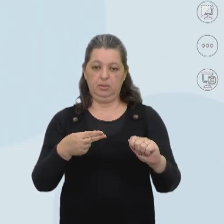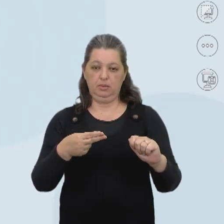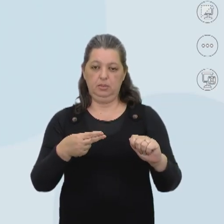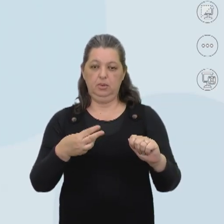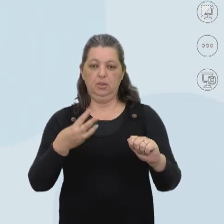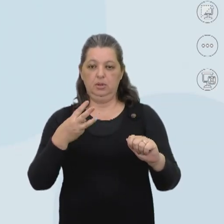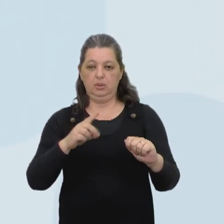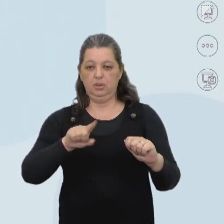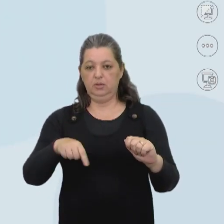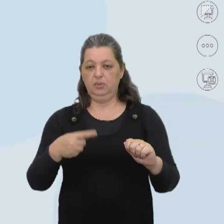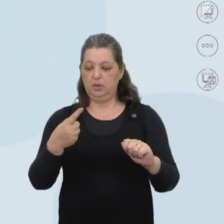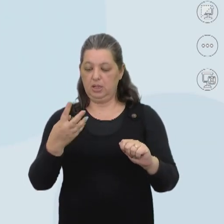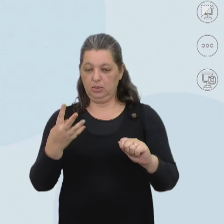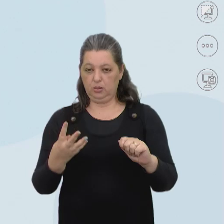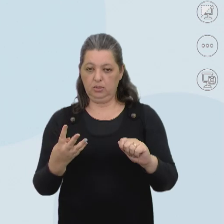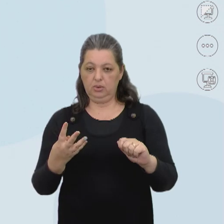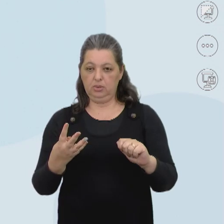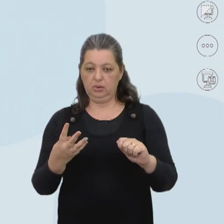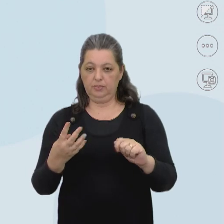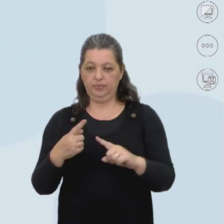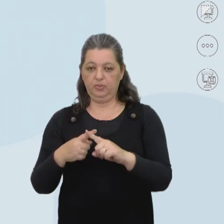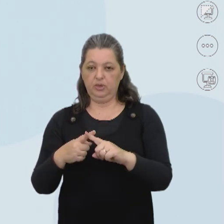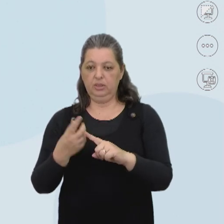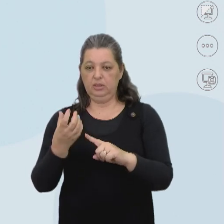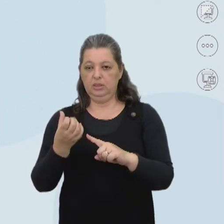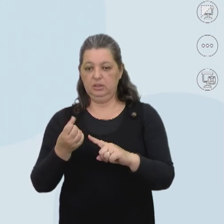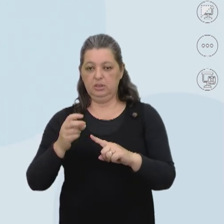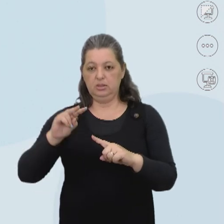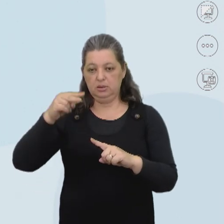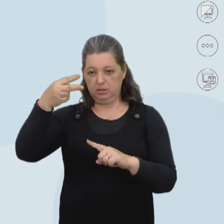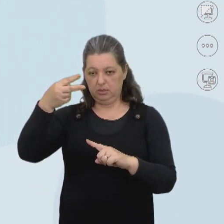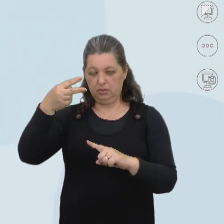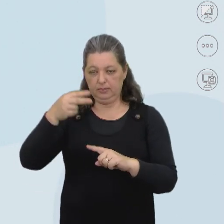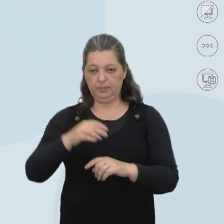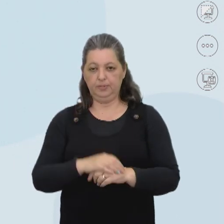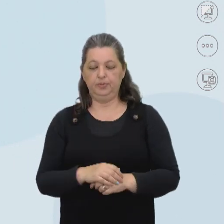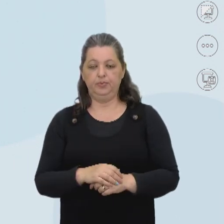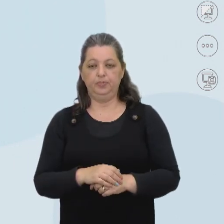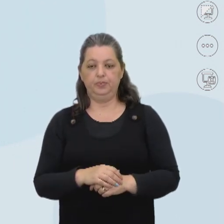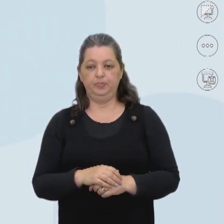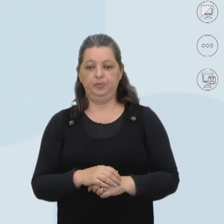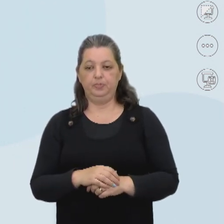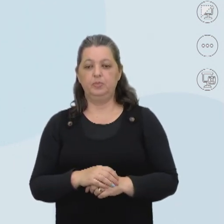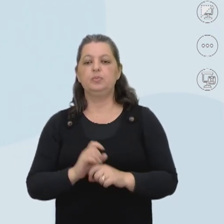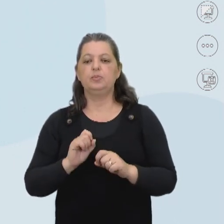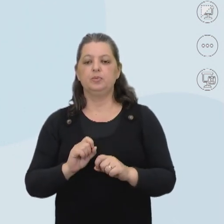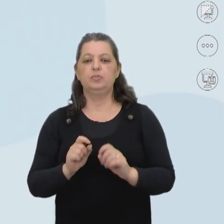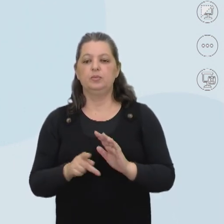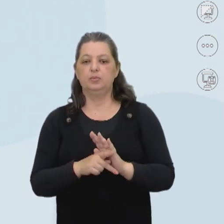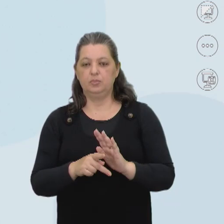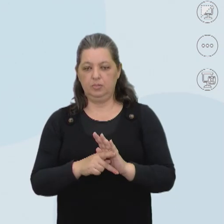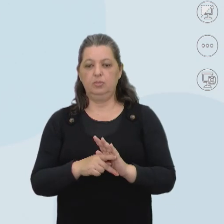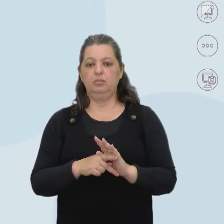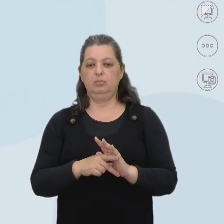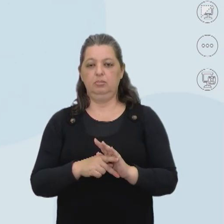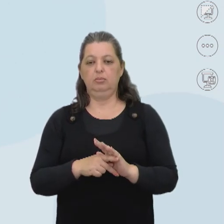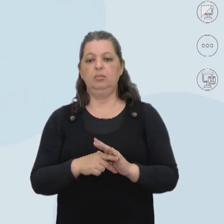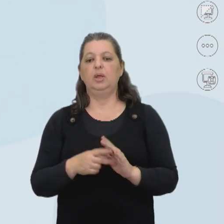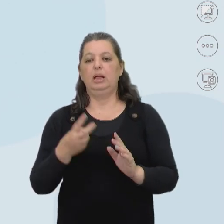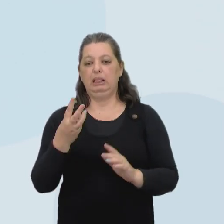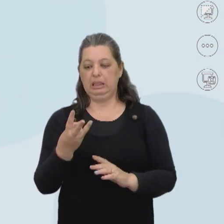que é 3,14, vezes o 6 elevado ao quadrado. 6 elevado ao quadrado, 6 vezes